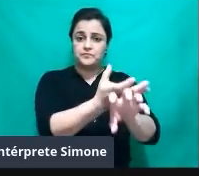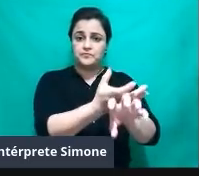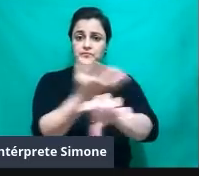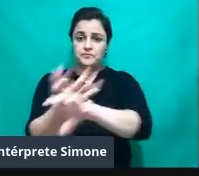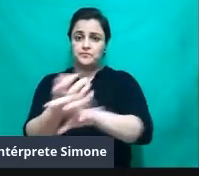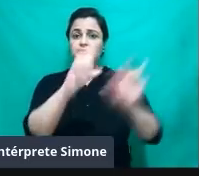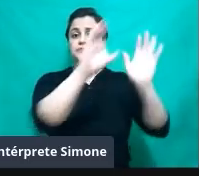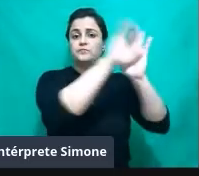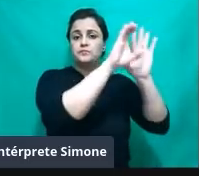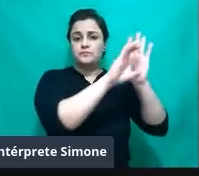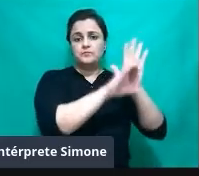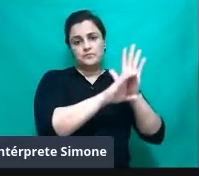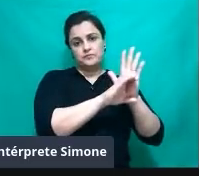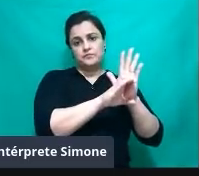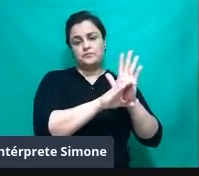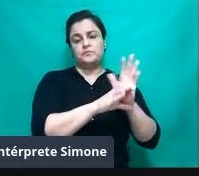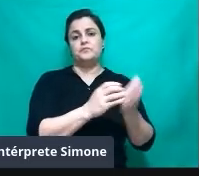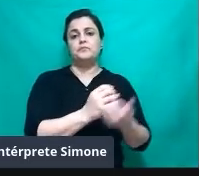de novo, né,